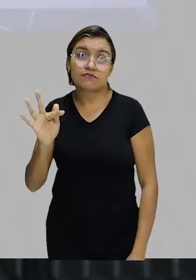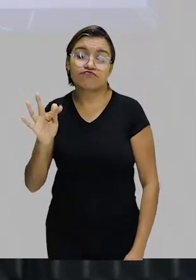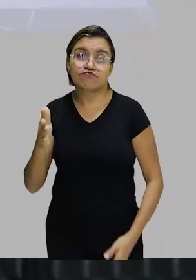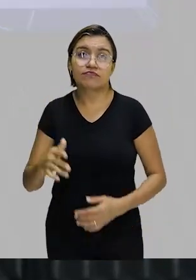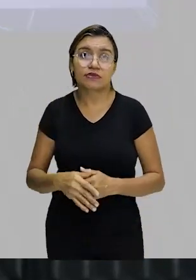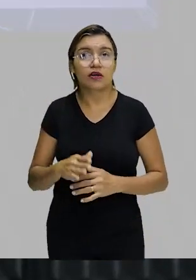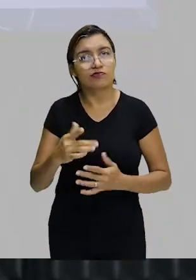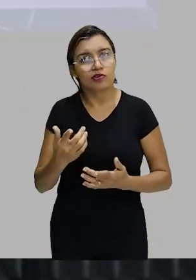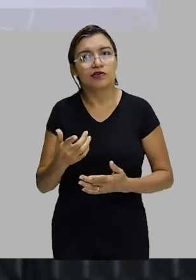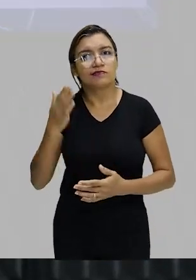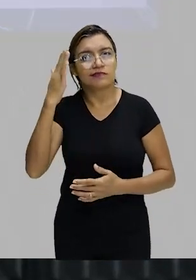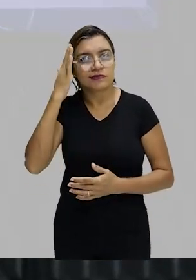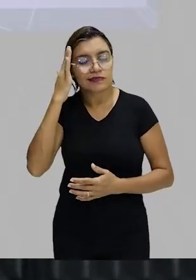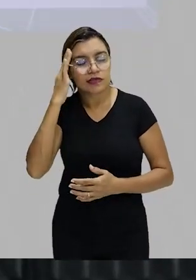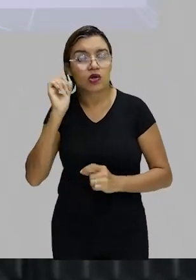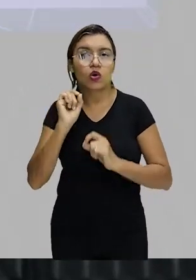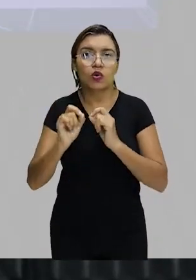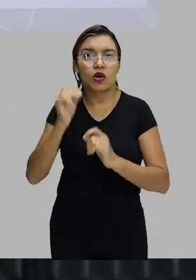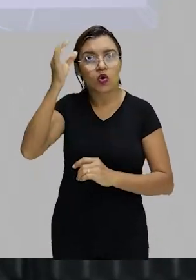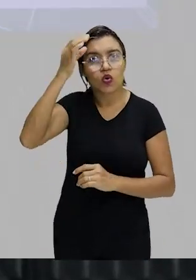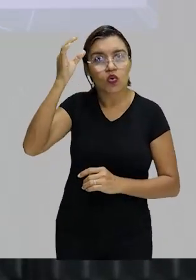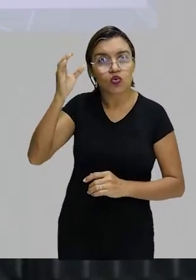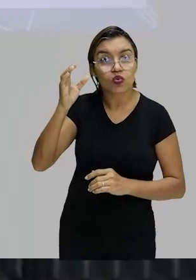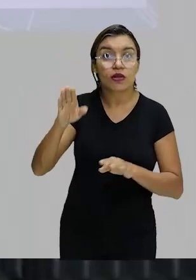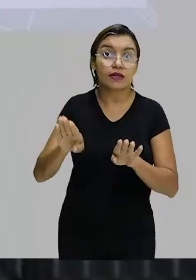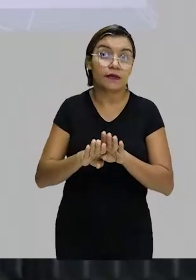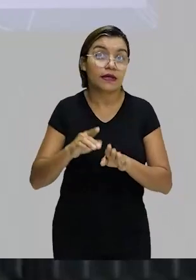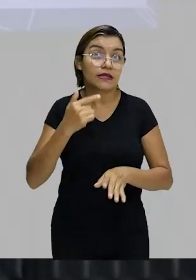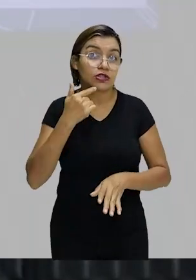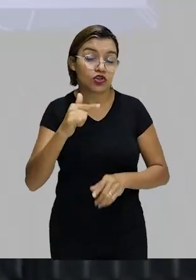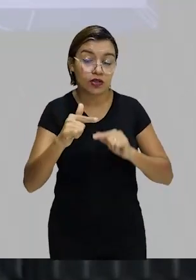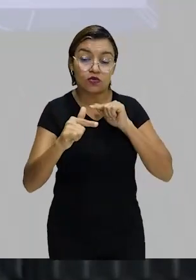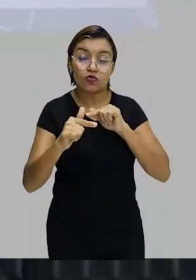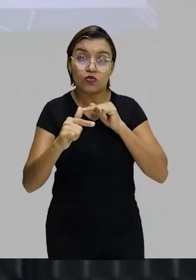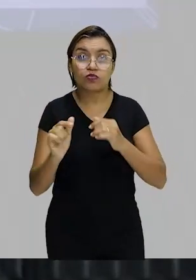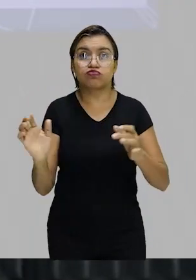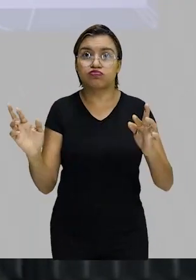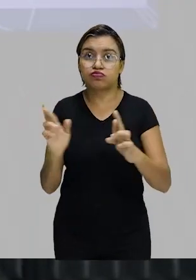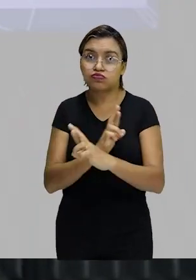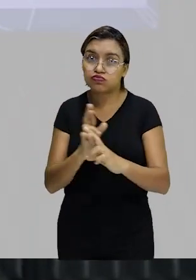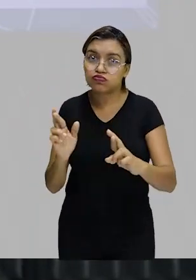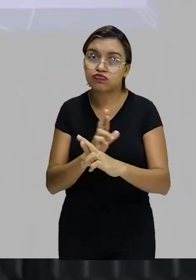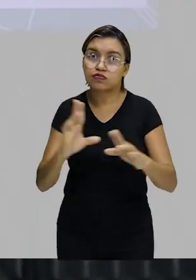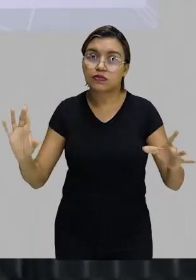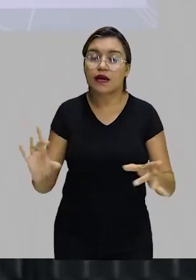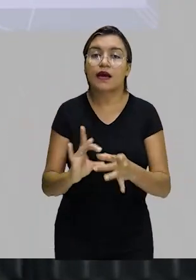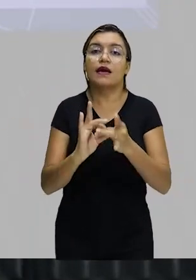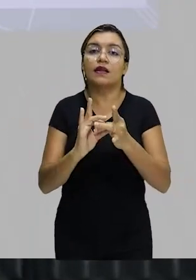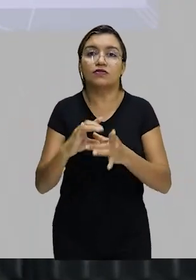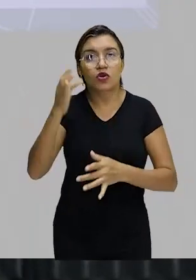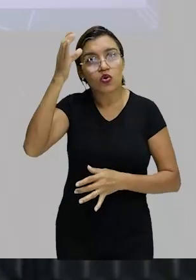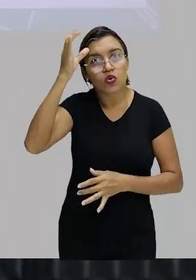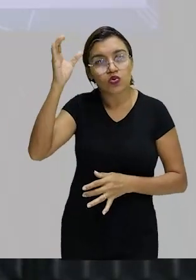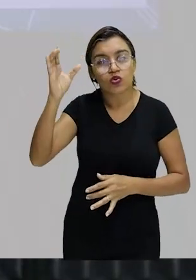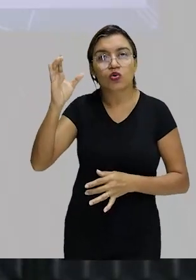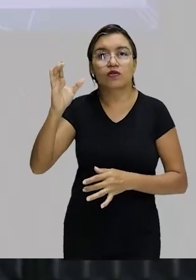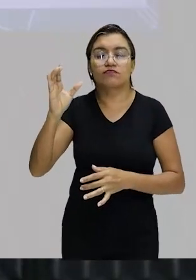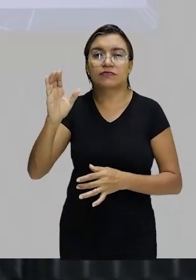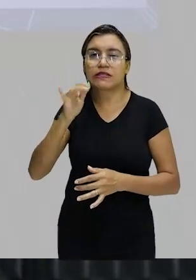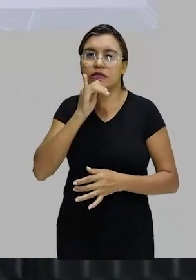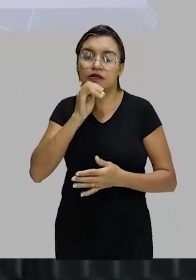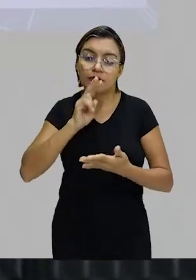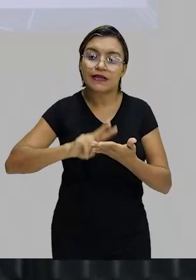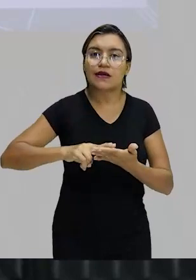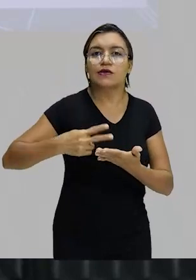cultura e idioma. O idioma conecta, né? Ele relaciona as culturas como forma de traduzir tanto